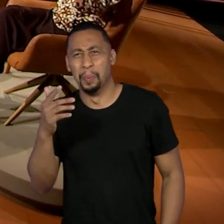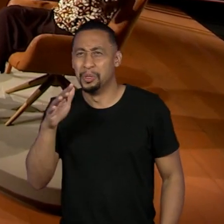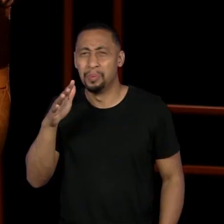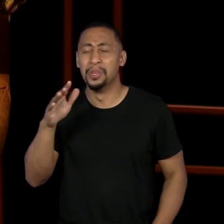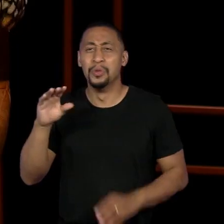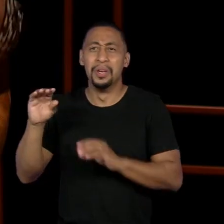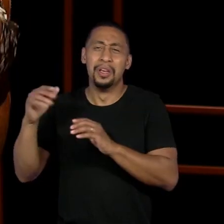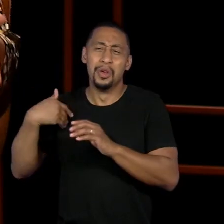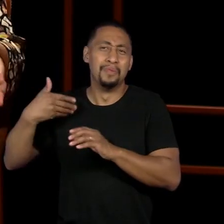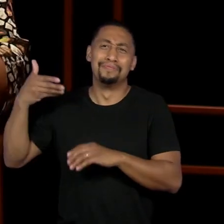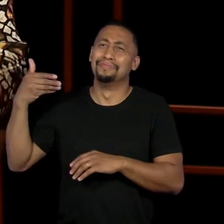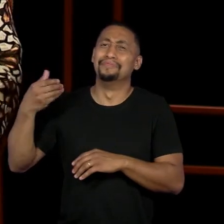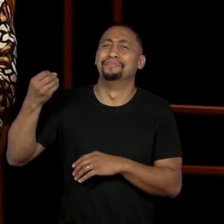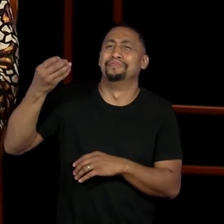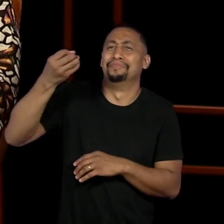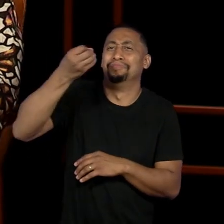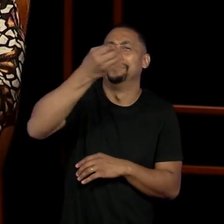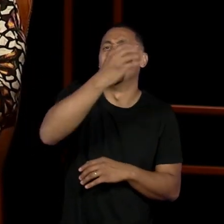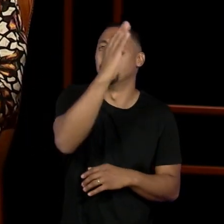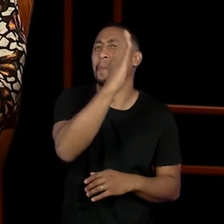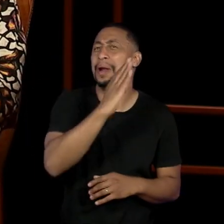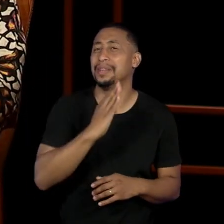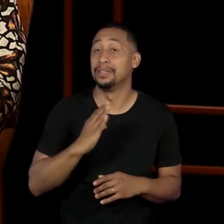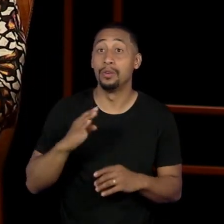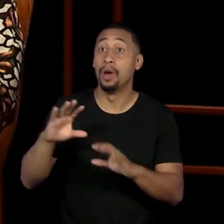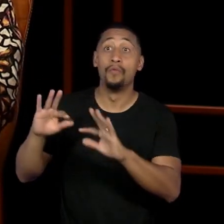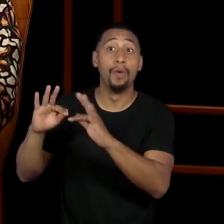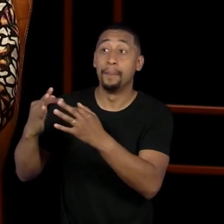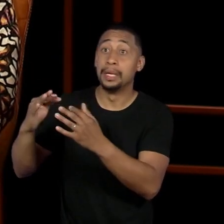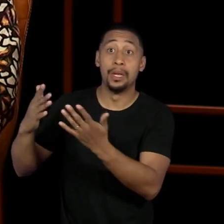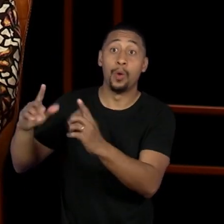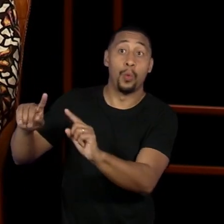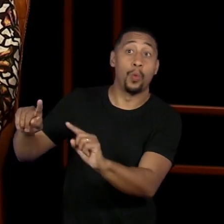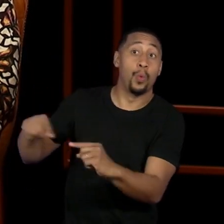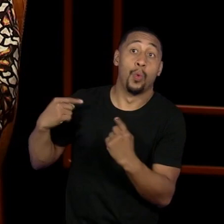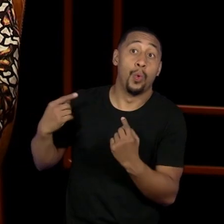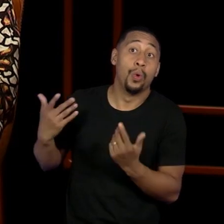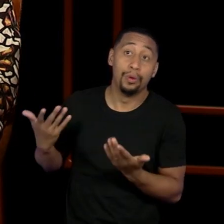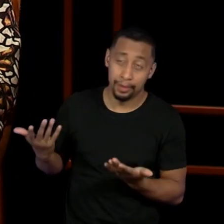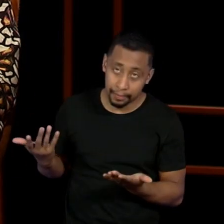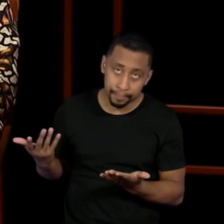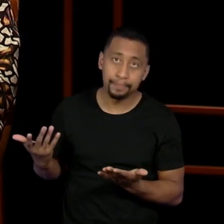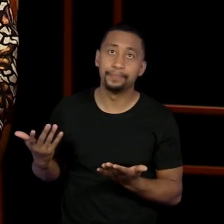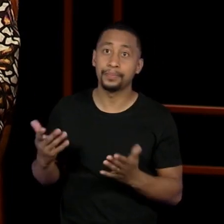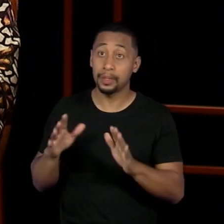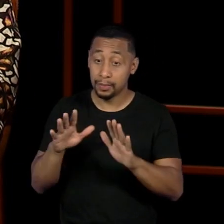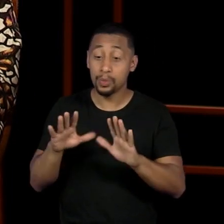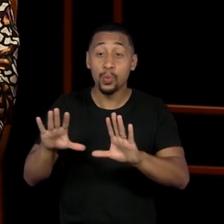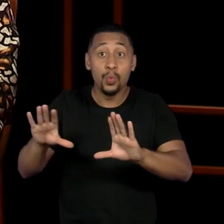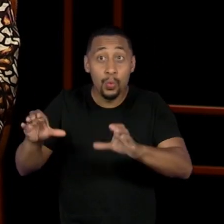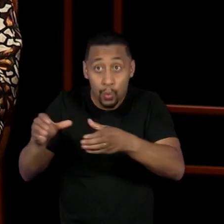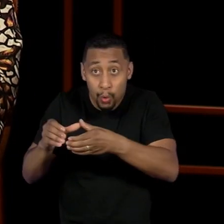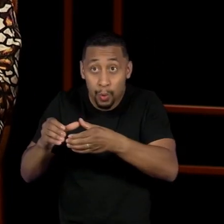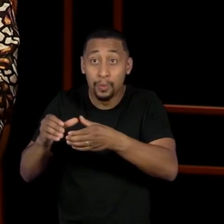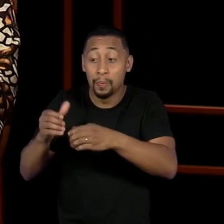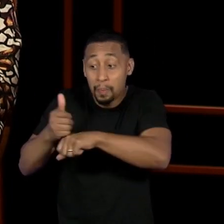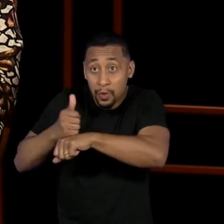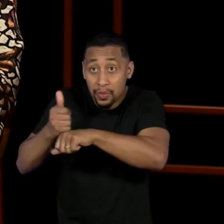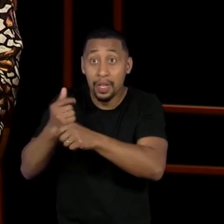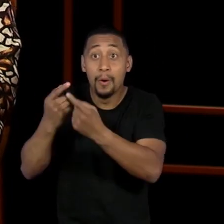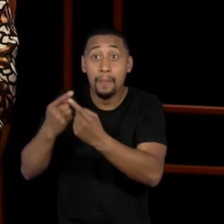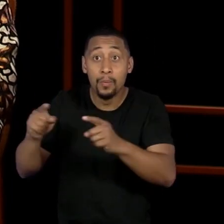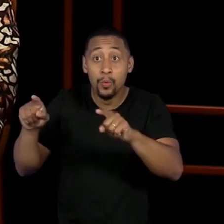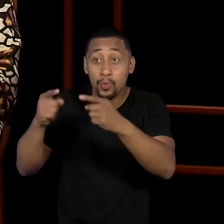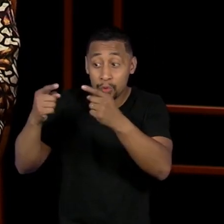o knock. Mas nem os próprios músicos daqui, nem o Caetano,